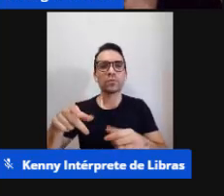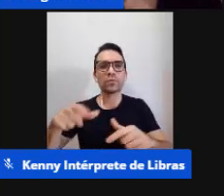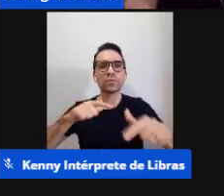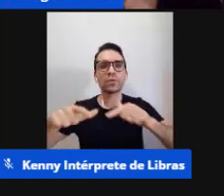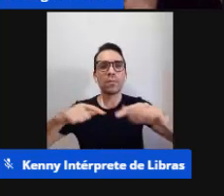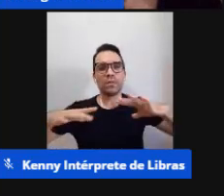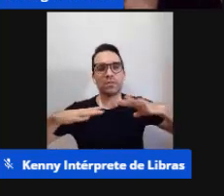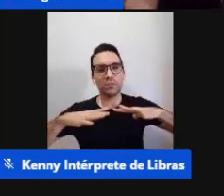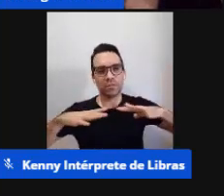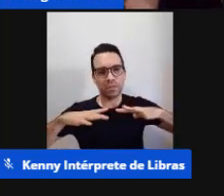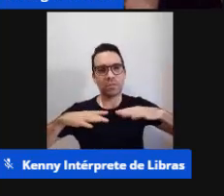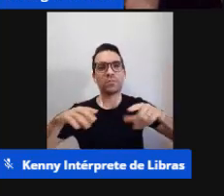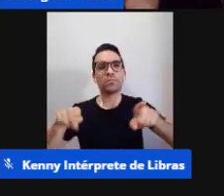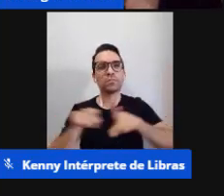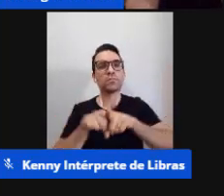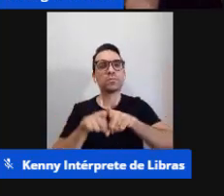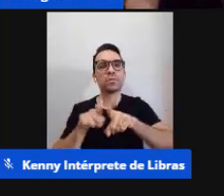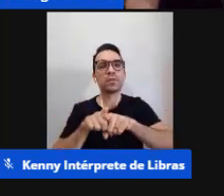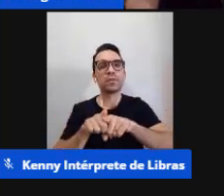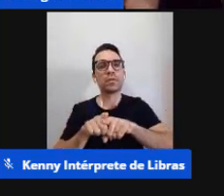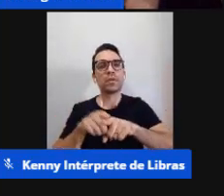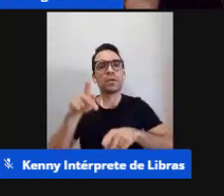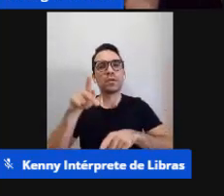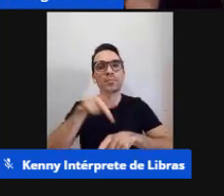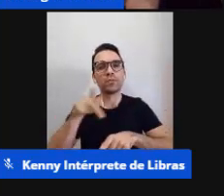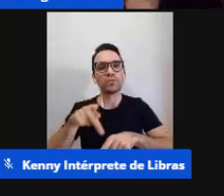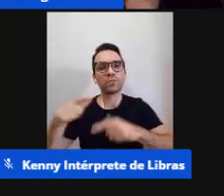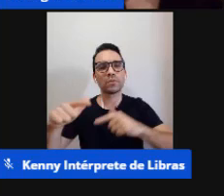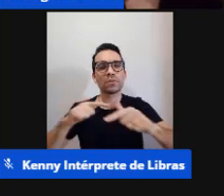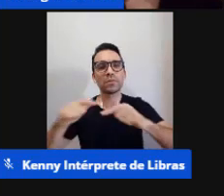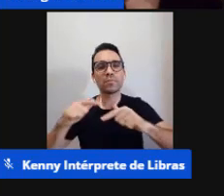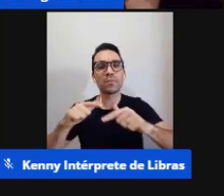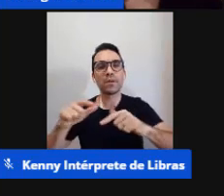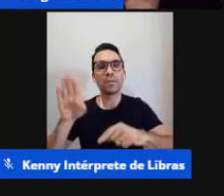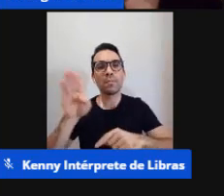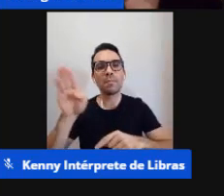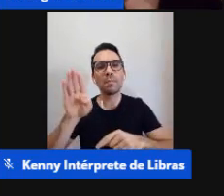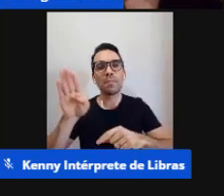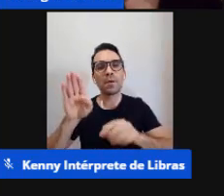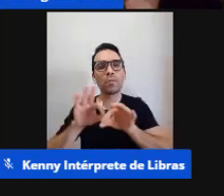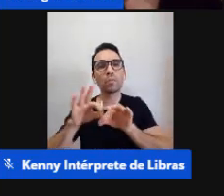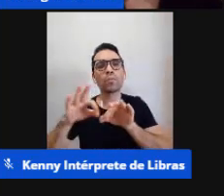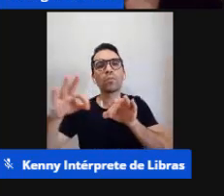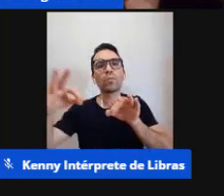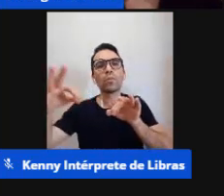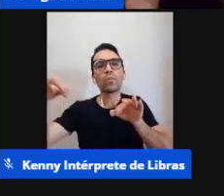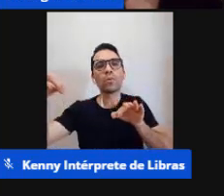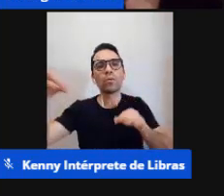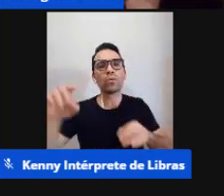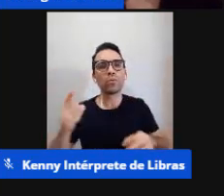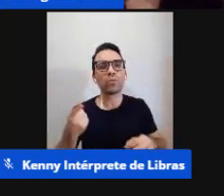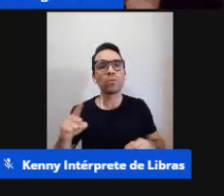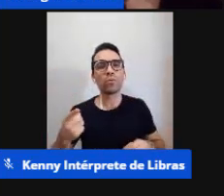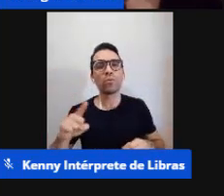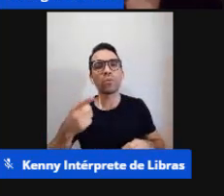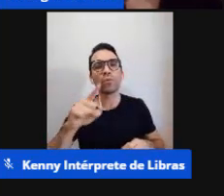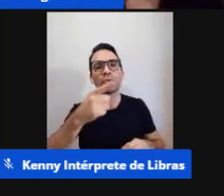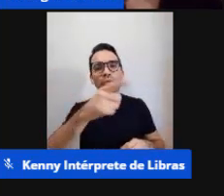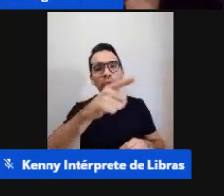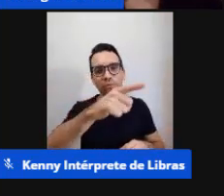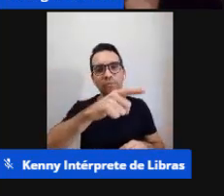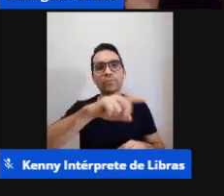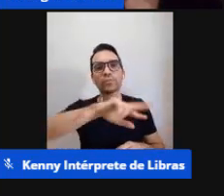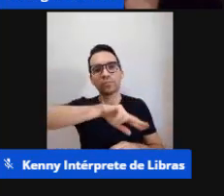na periferia também. Então, a gente vai trazer aqui um pouco do trabalho que eles estão realizando, como forma de inspiração para